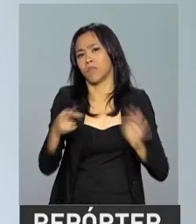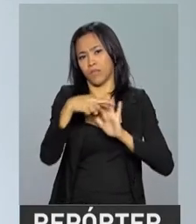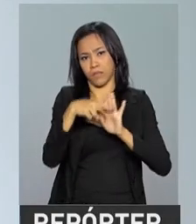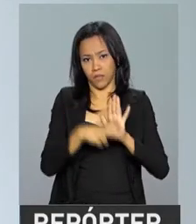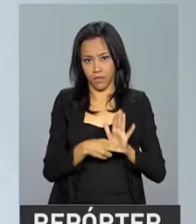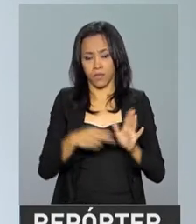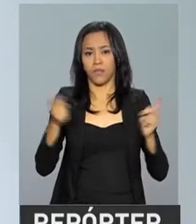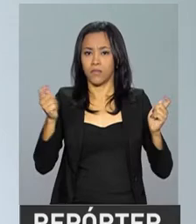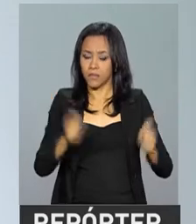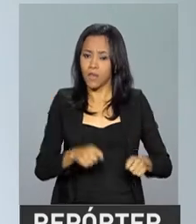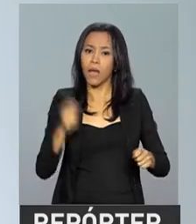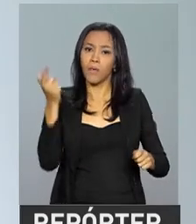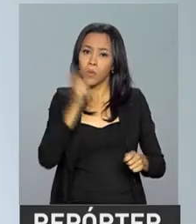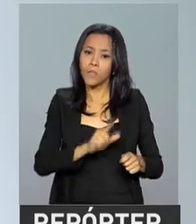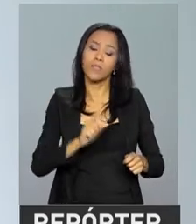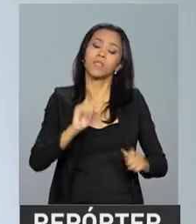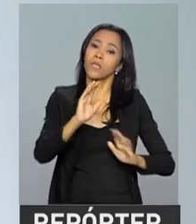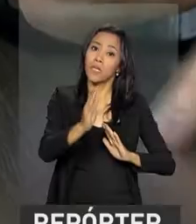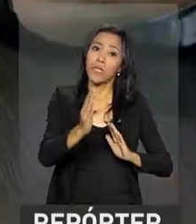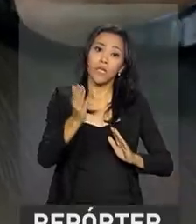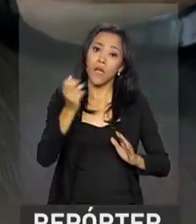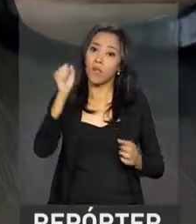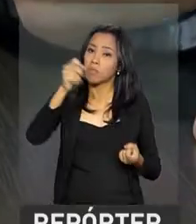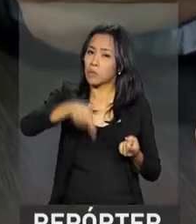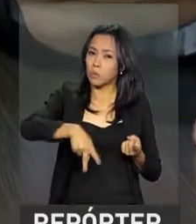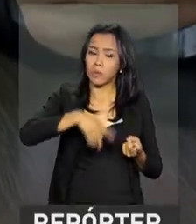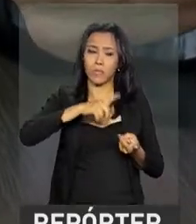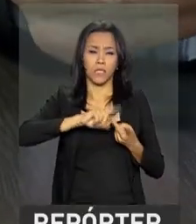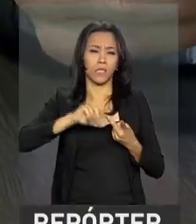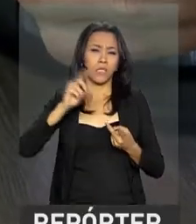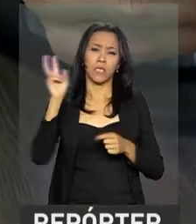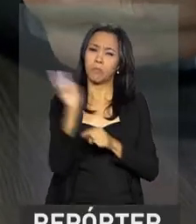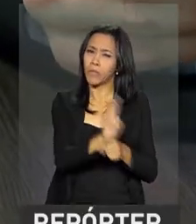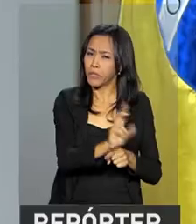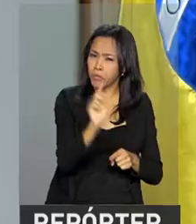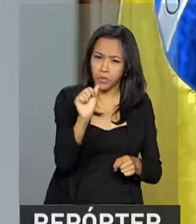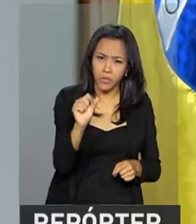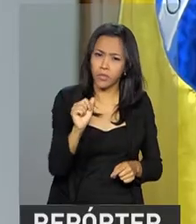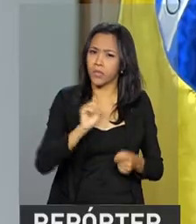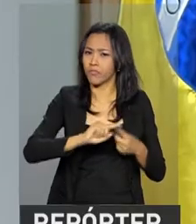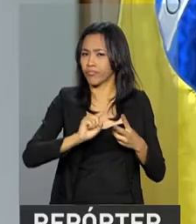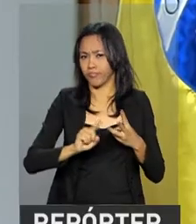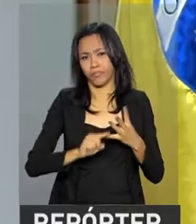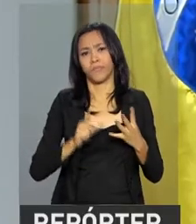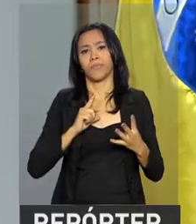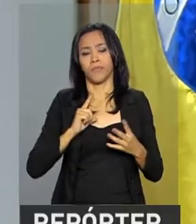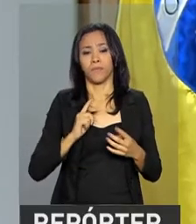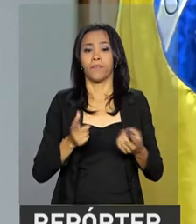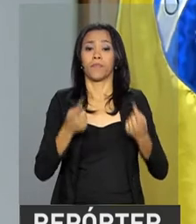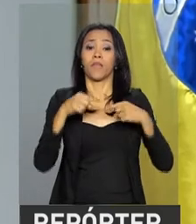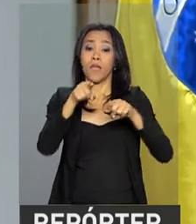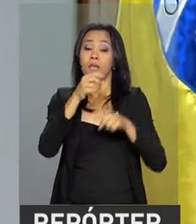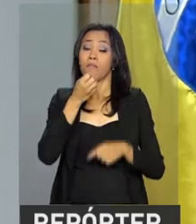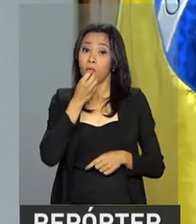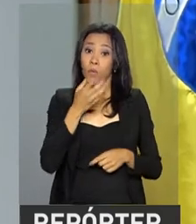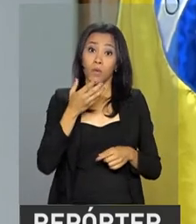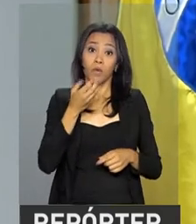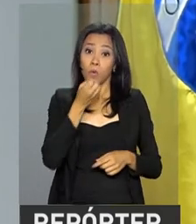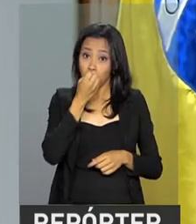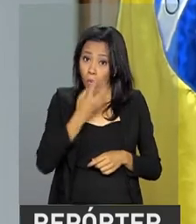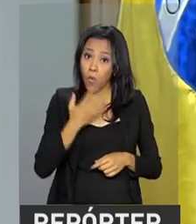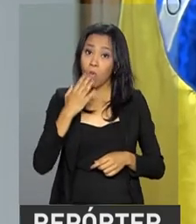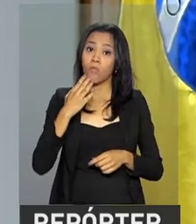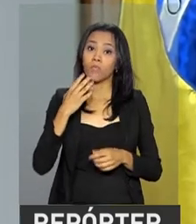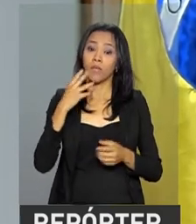garante acesso aos benefícios da previdência e do crédito especial a grande vantagem se transformar em lei o primeiro é que ele